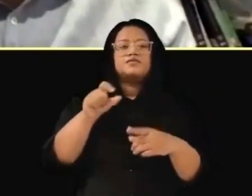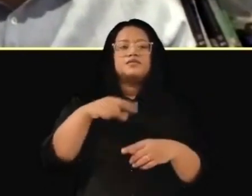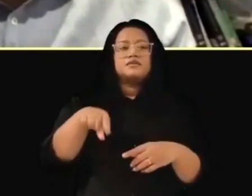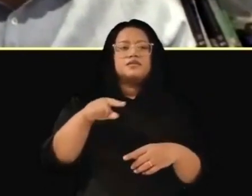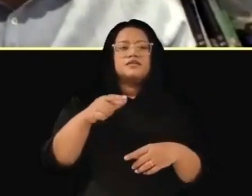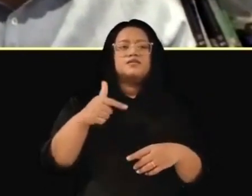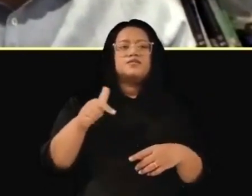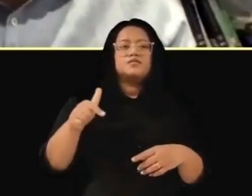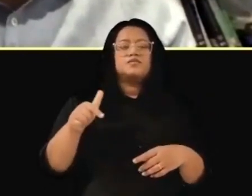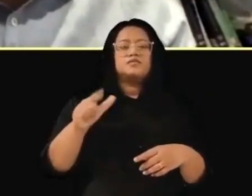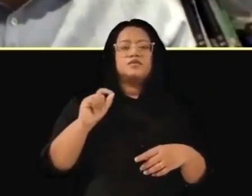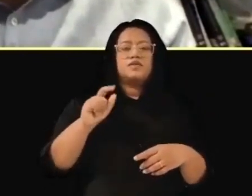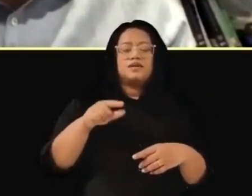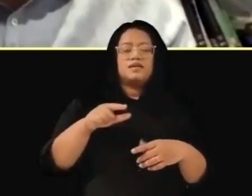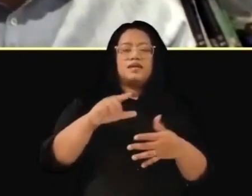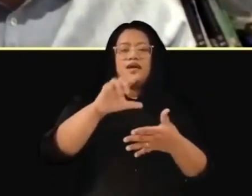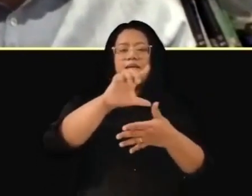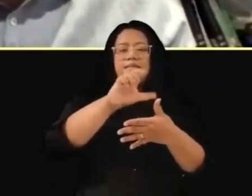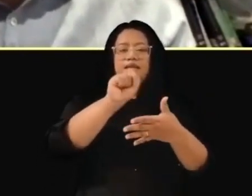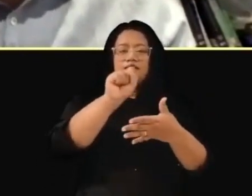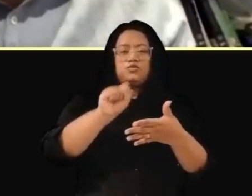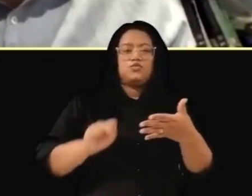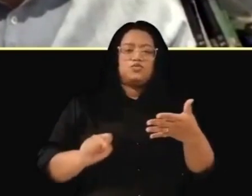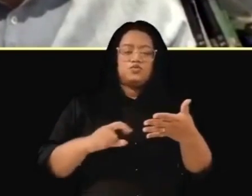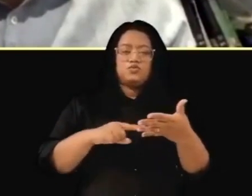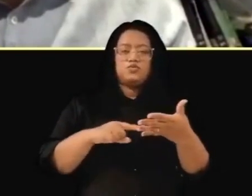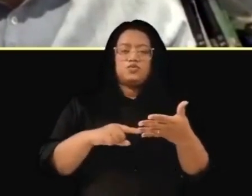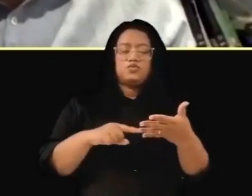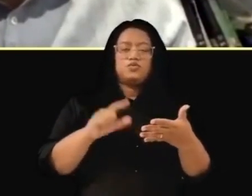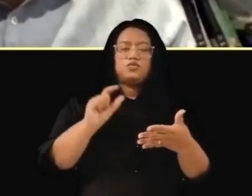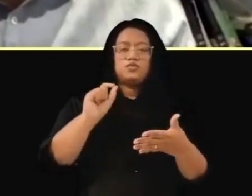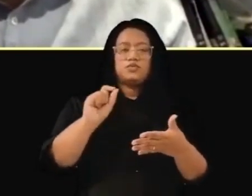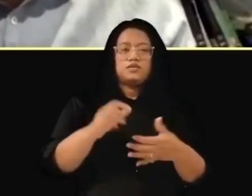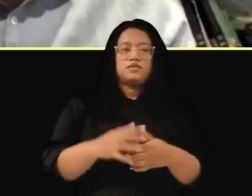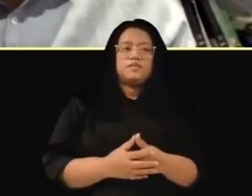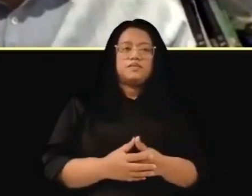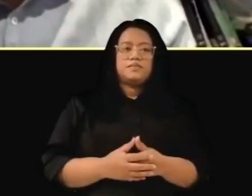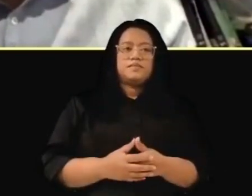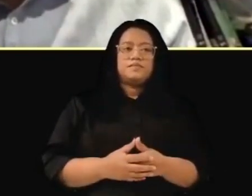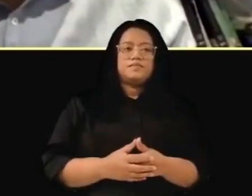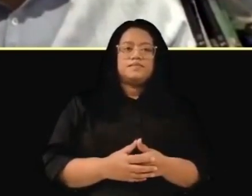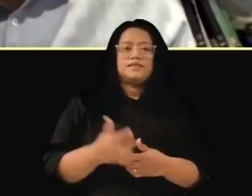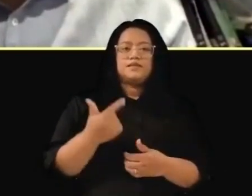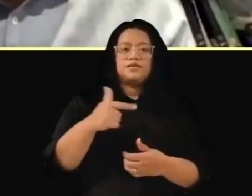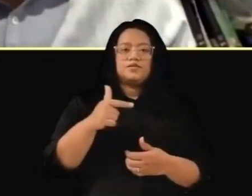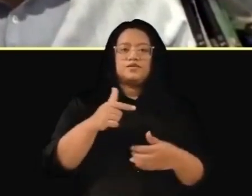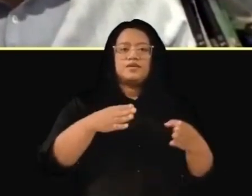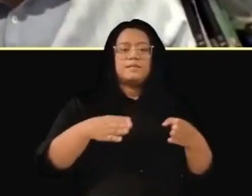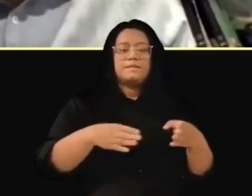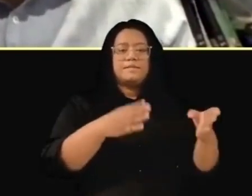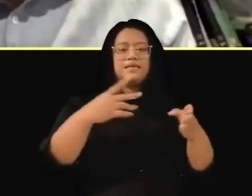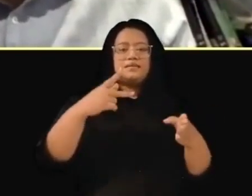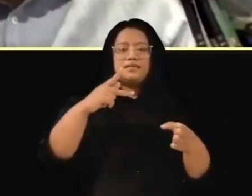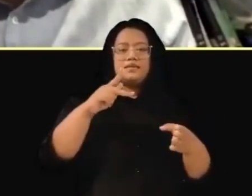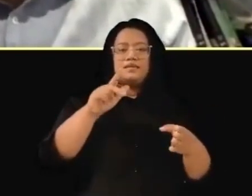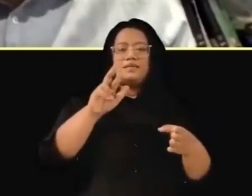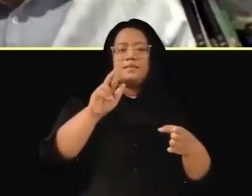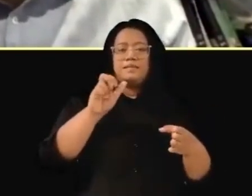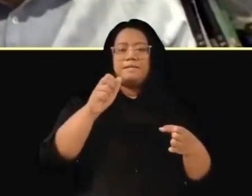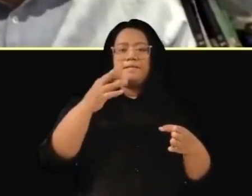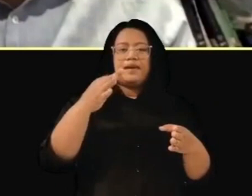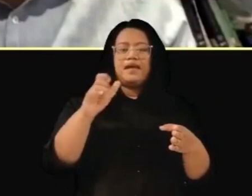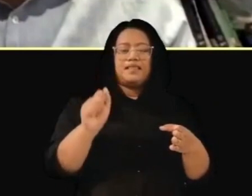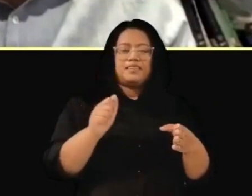no caso da América do Sul, inclusive no caso especificamente da Bacia do Prata, uma